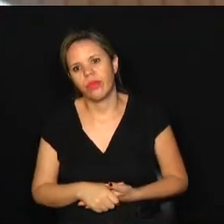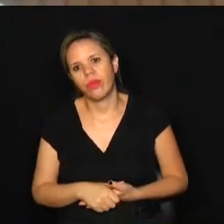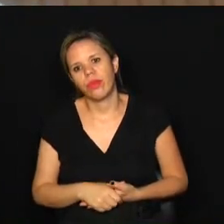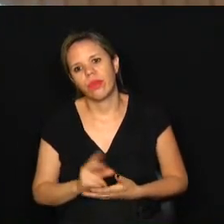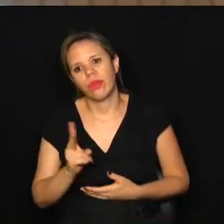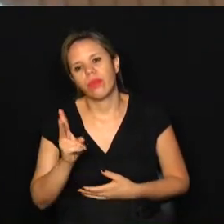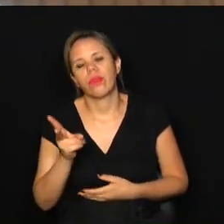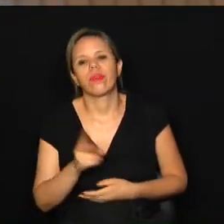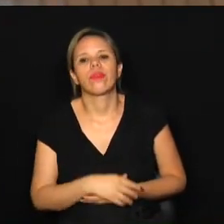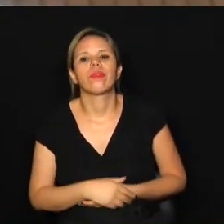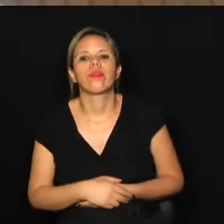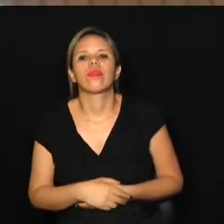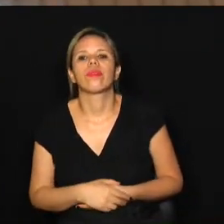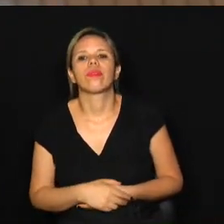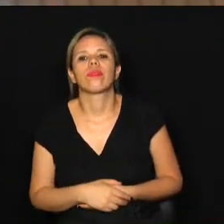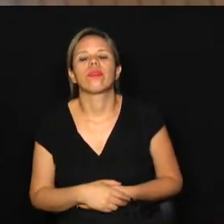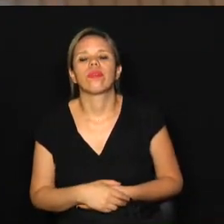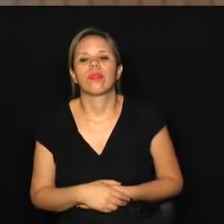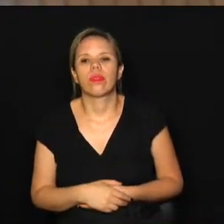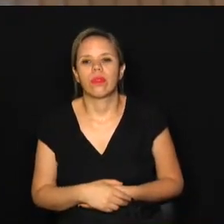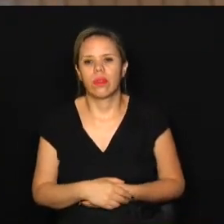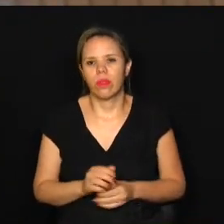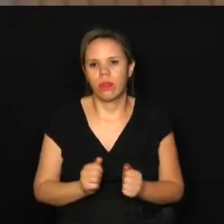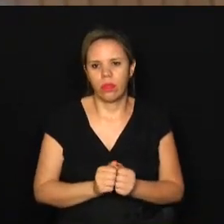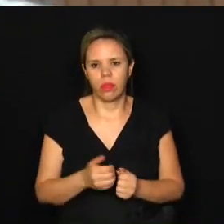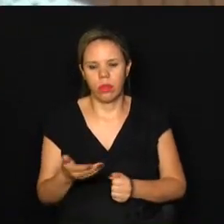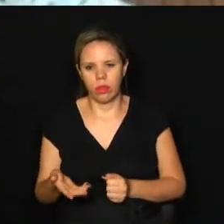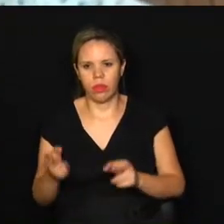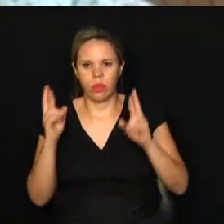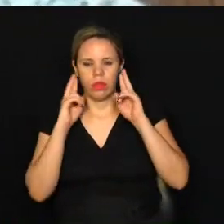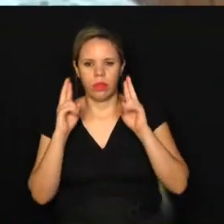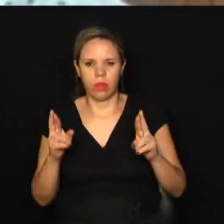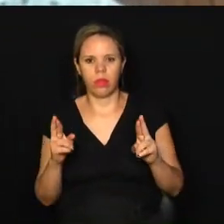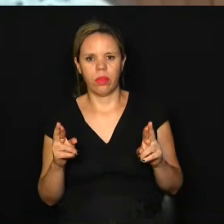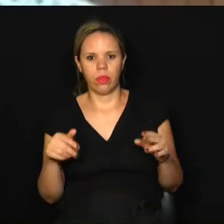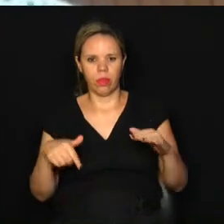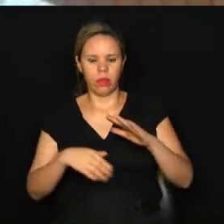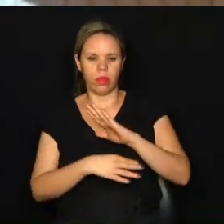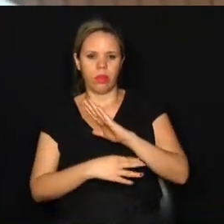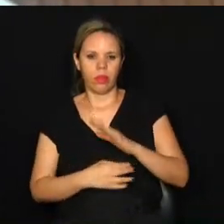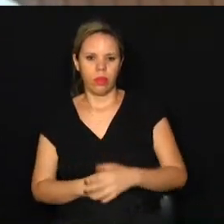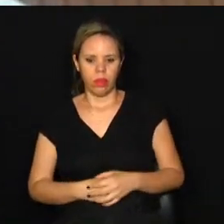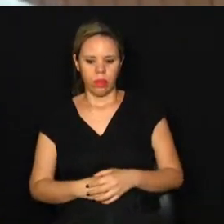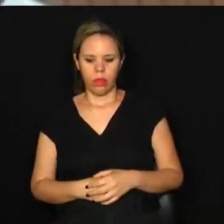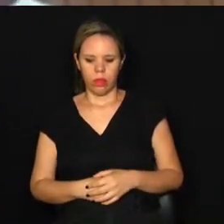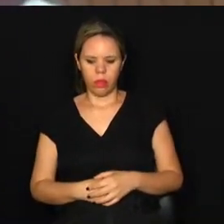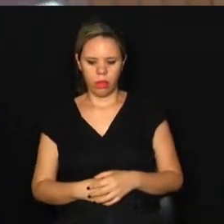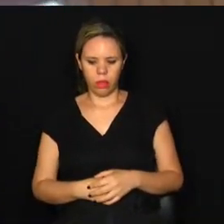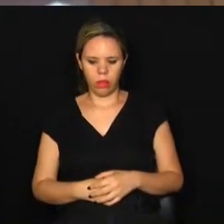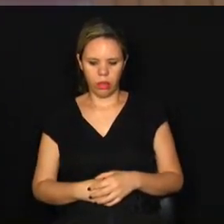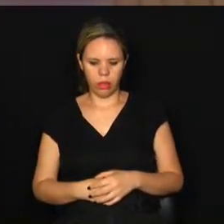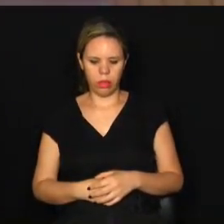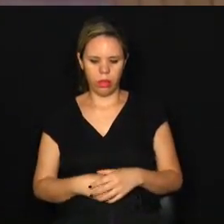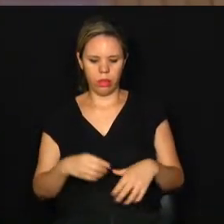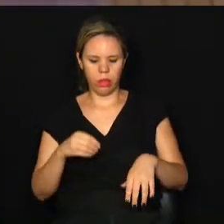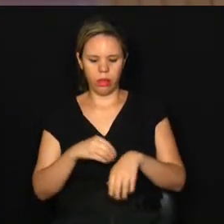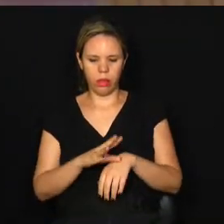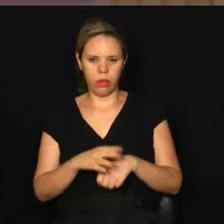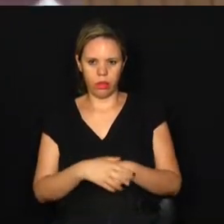sempre, estando aqui respeitosamente a esta casa, trazendo aqui as